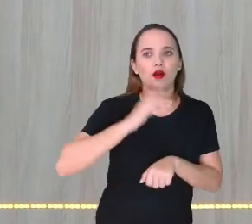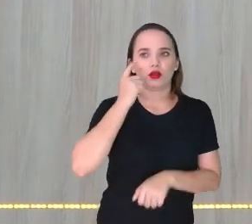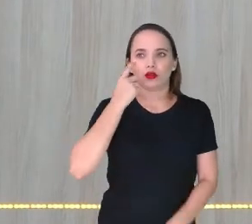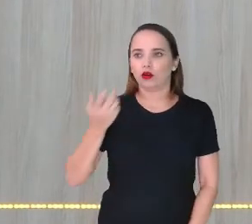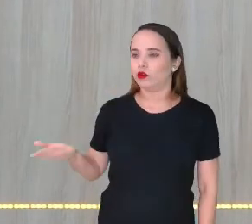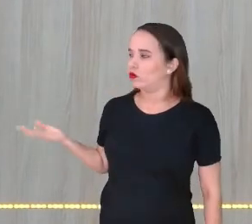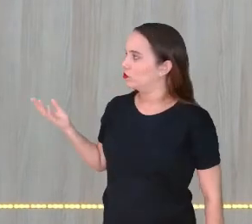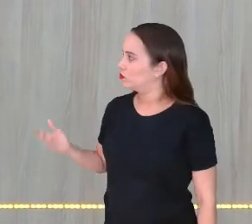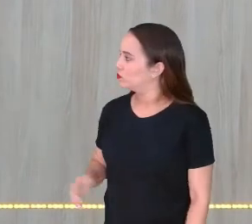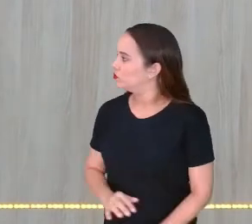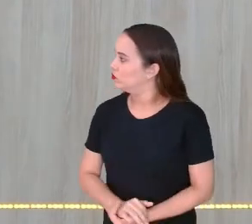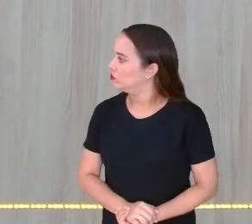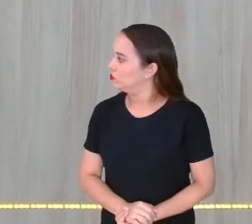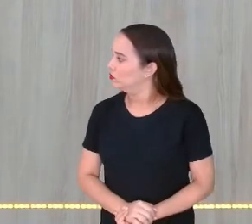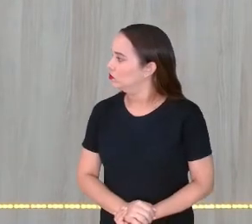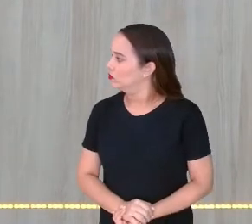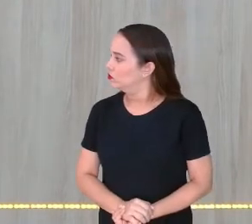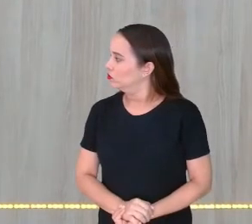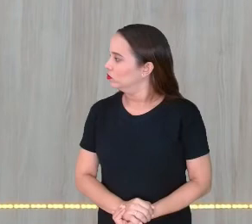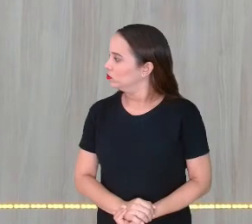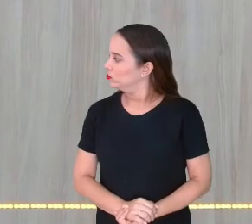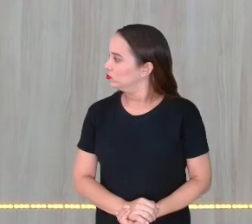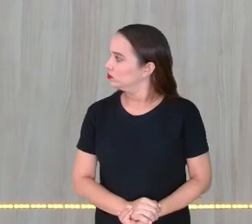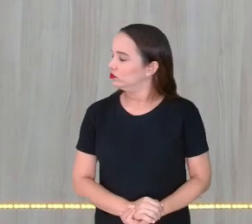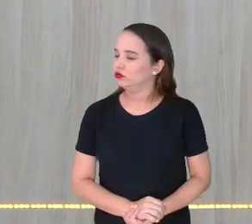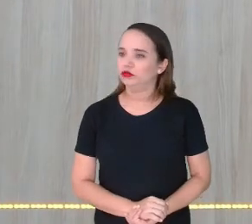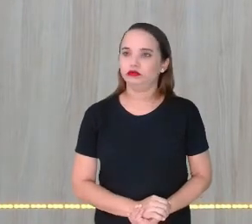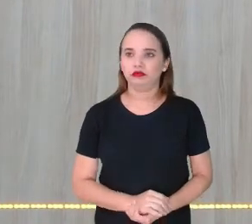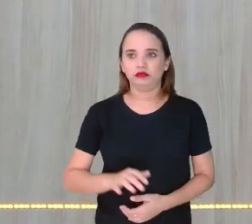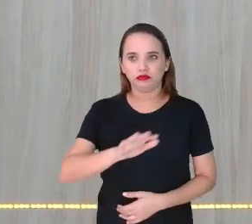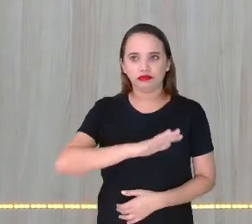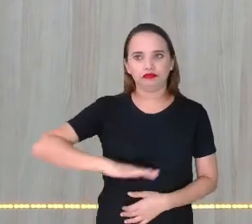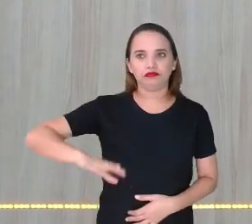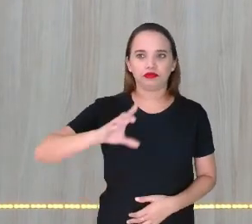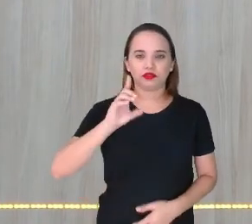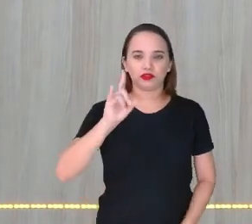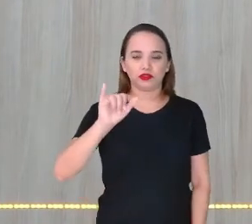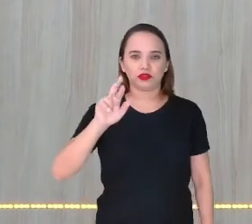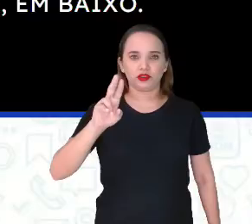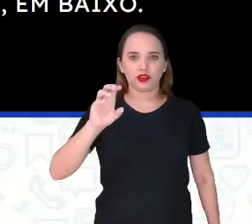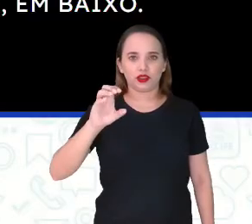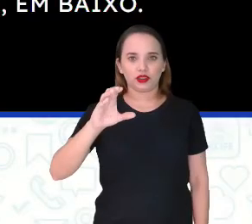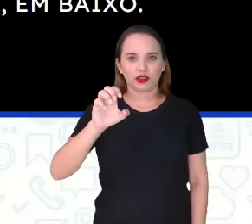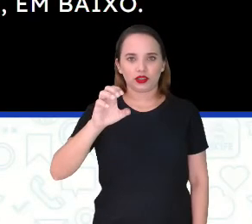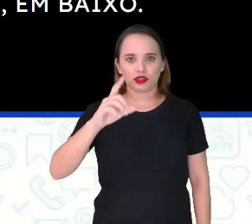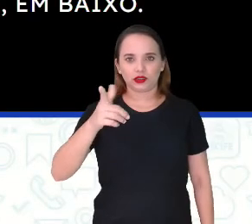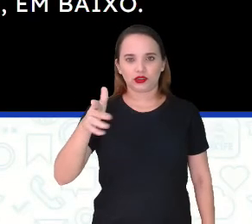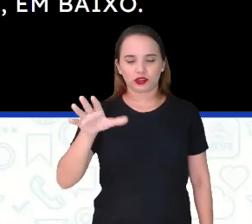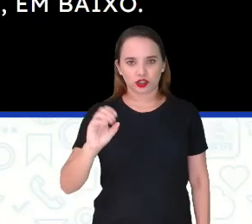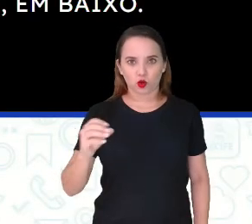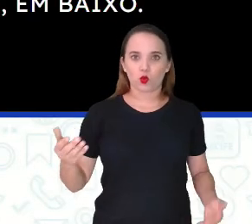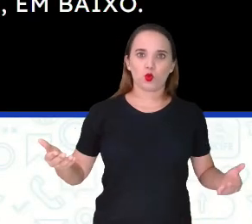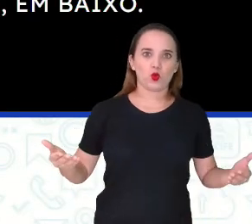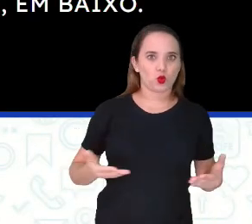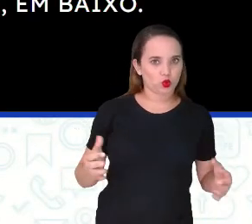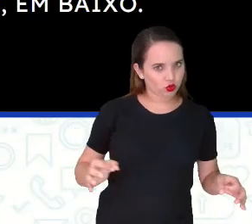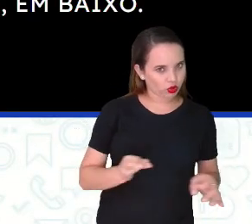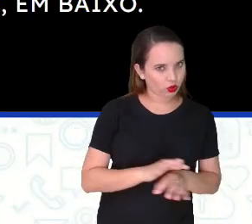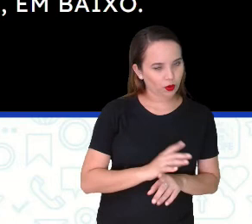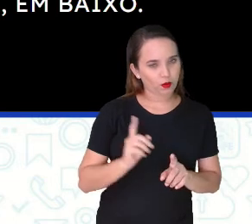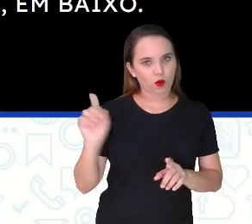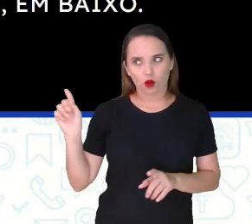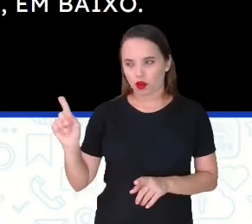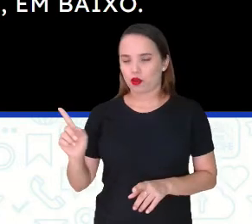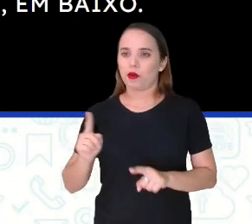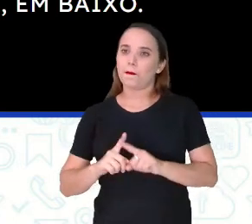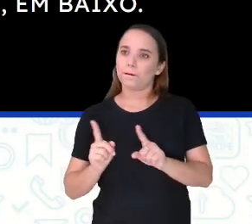viu? Na parte de direção, por isso que ela acaba aqui, hoje. A gente vai falar aí